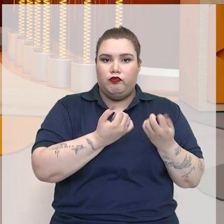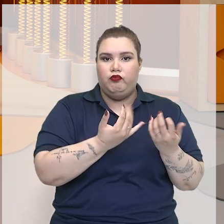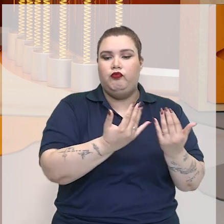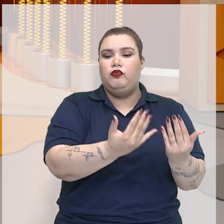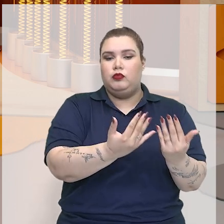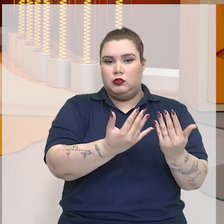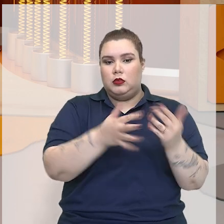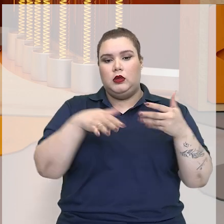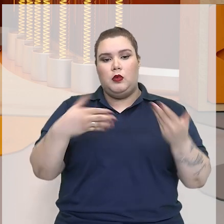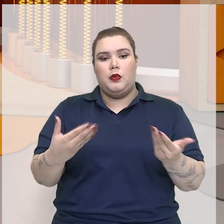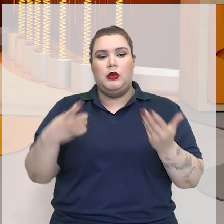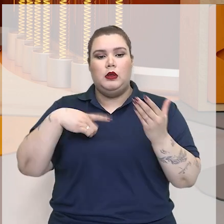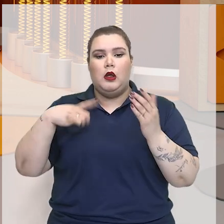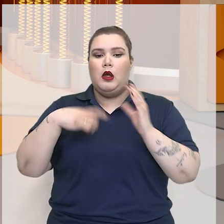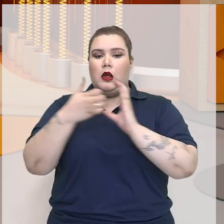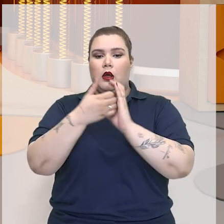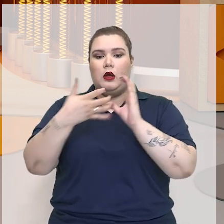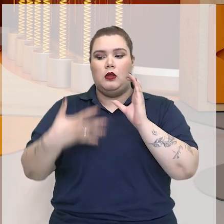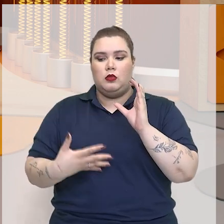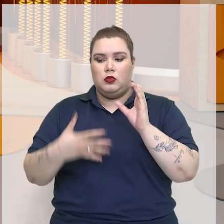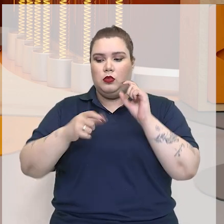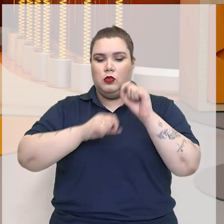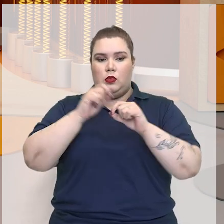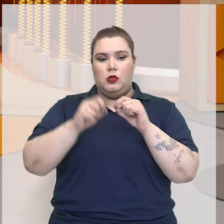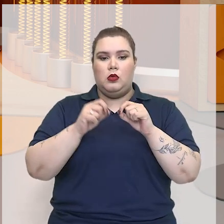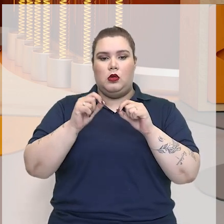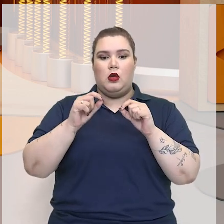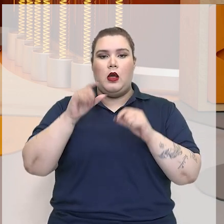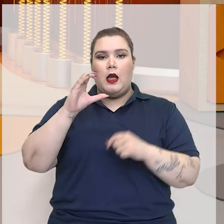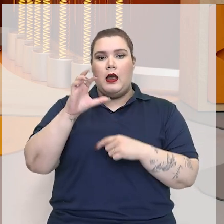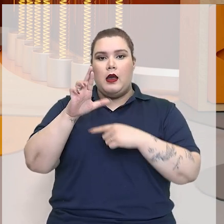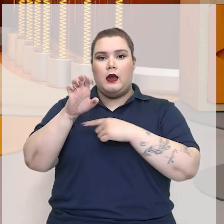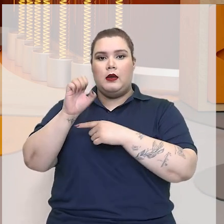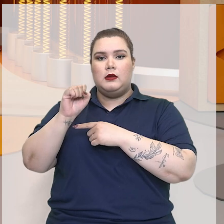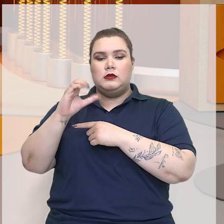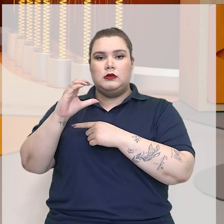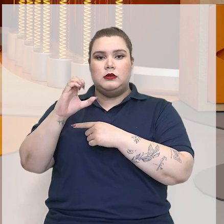uma característica, que é a característica da crescente fértil.